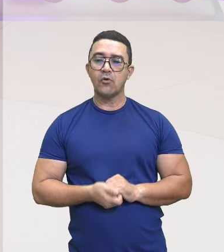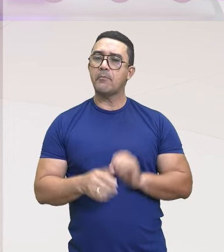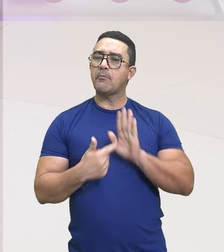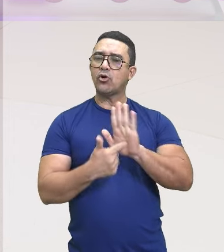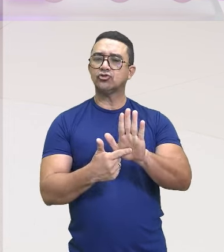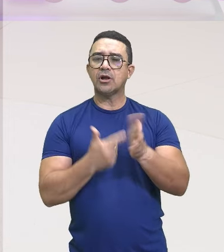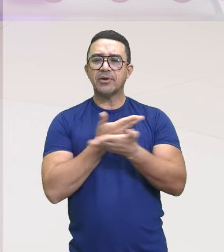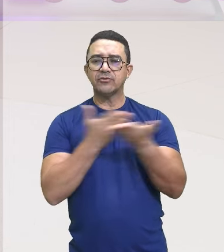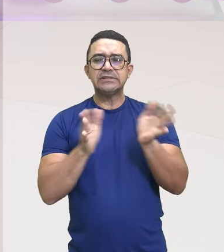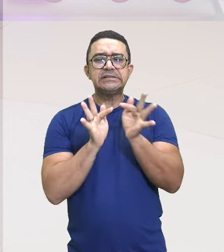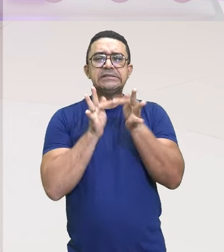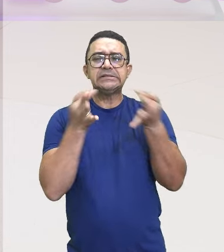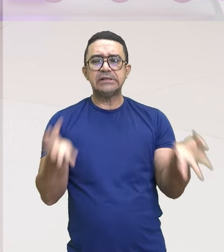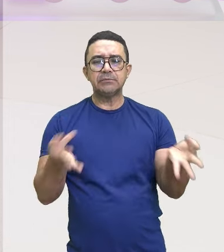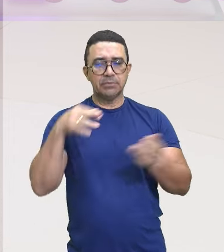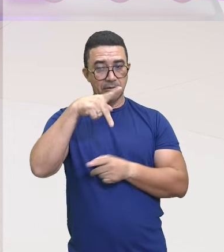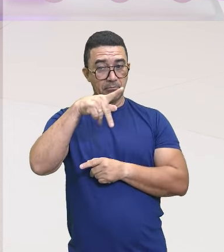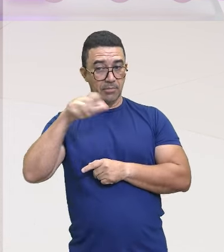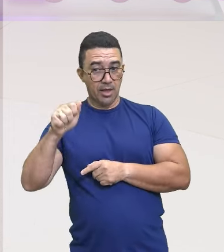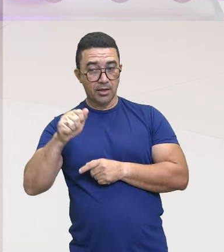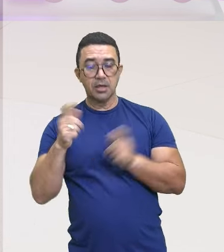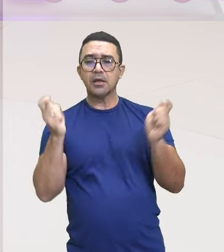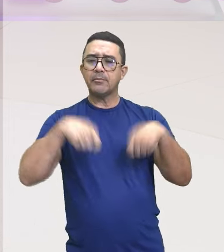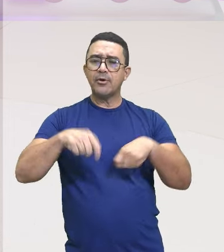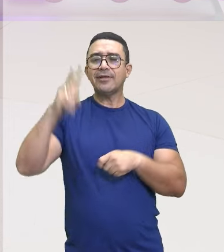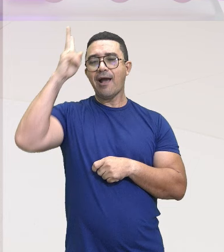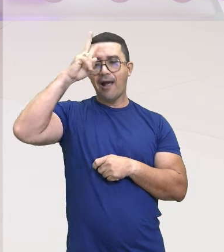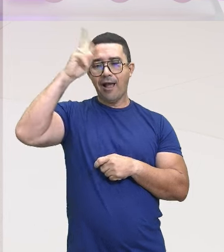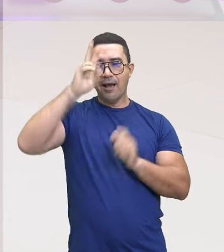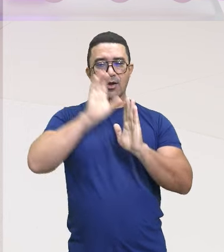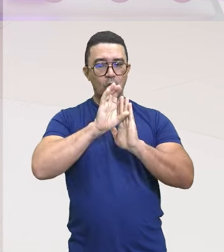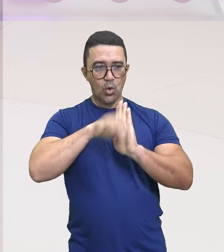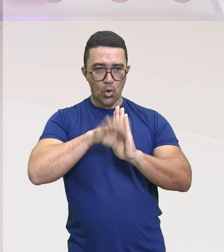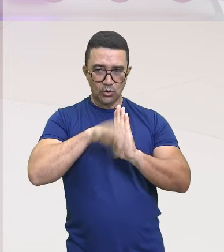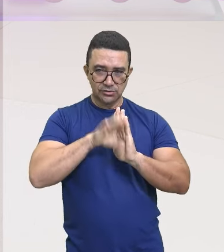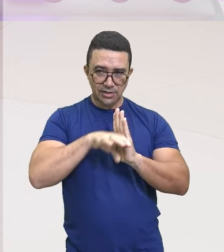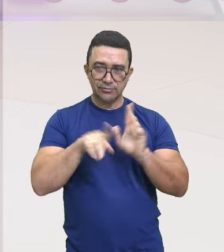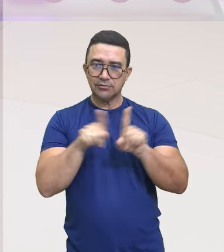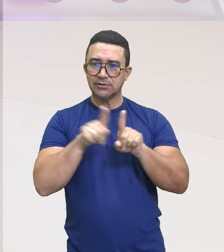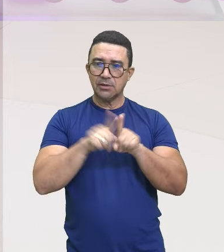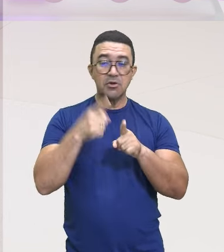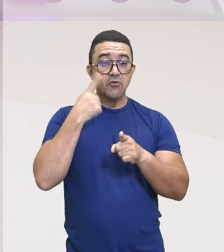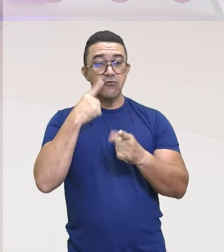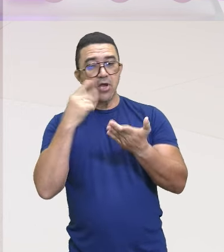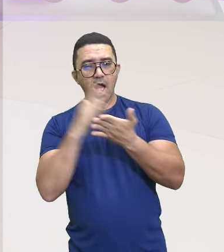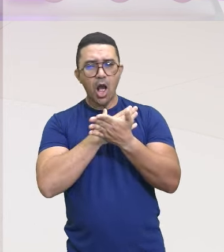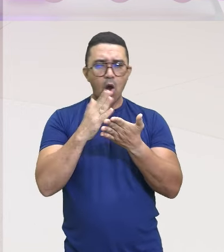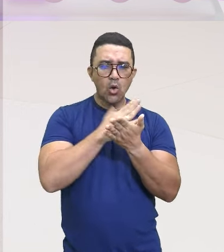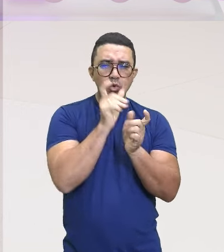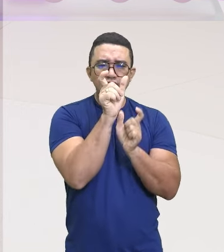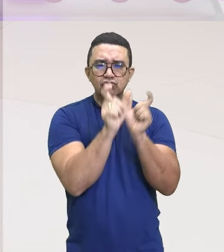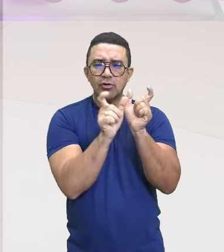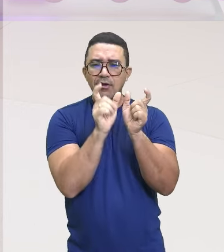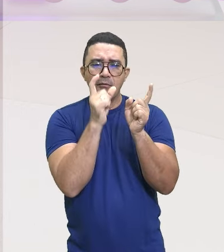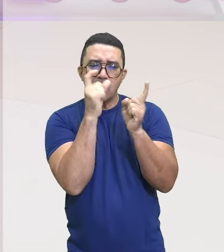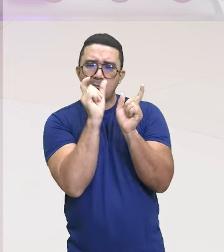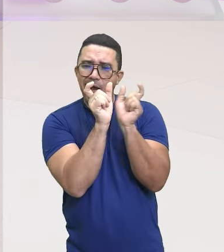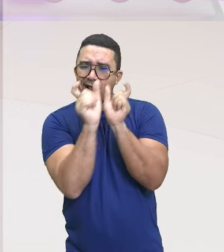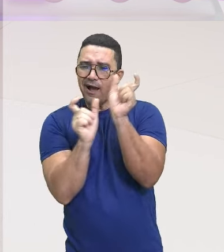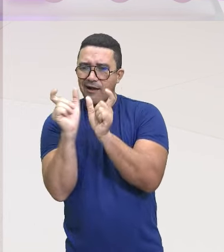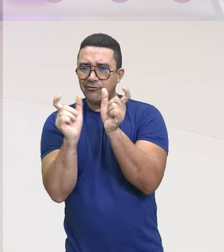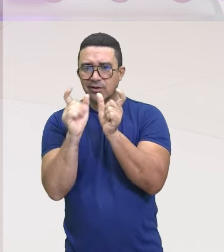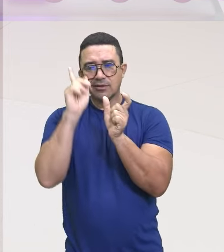bem simples para que a gente possa lembrar aí o conceito e determinar aí algumas nomenclaturas, que a gente usa